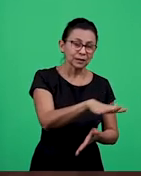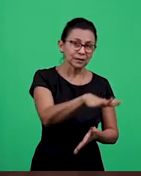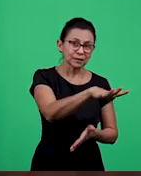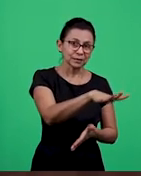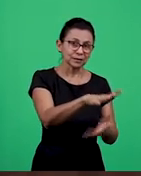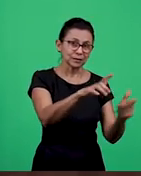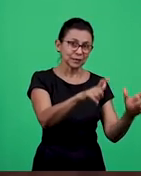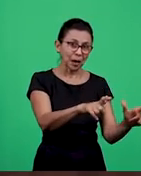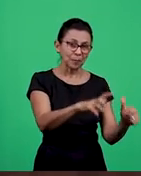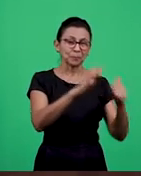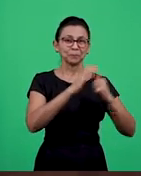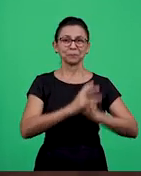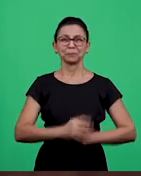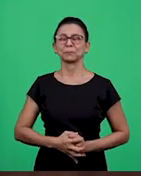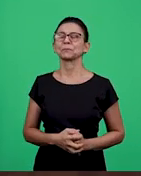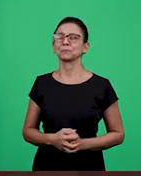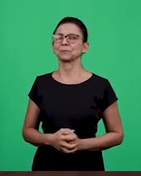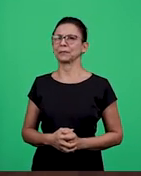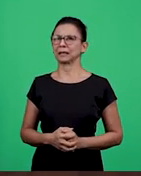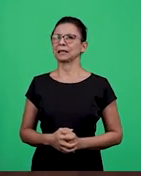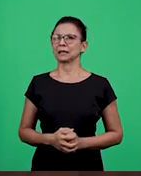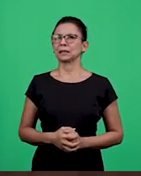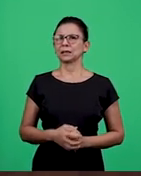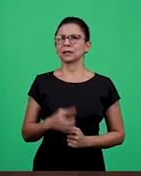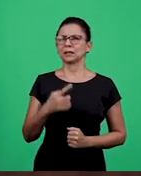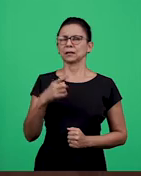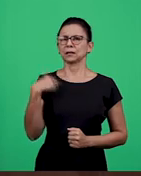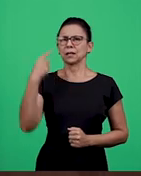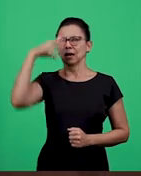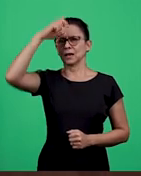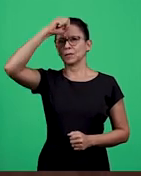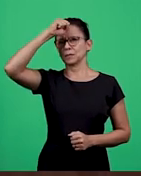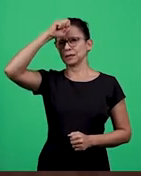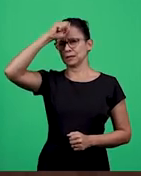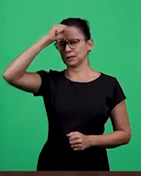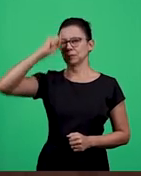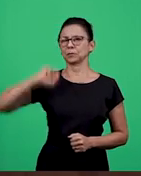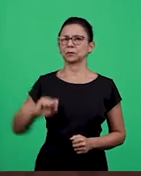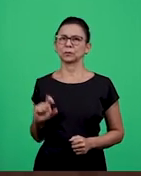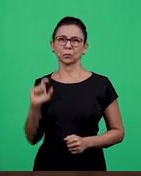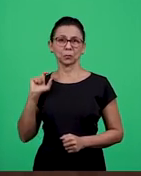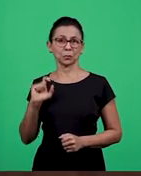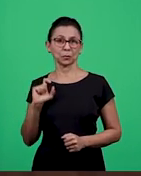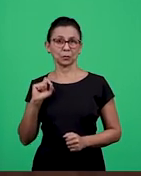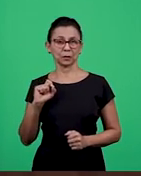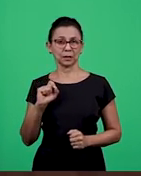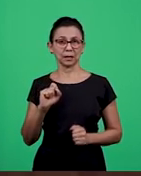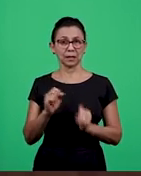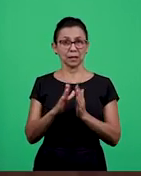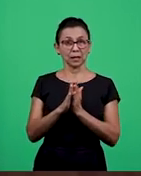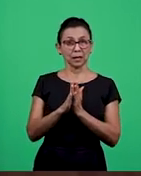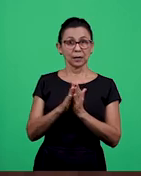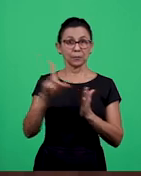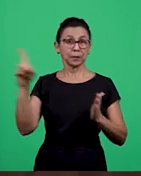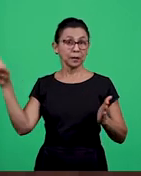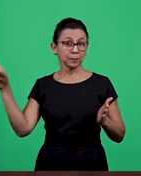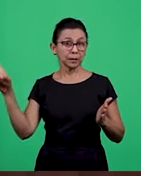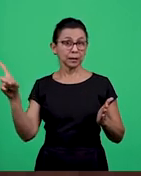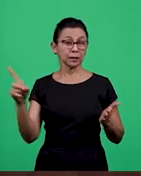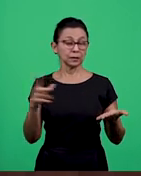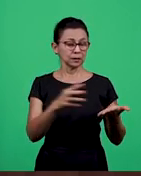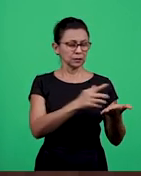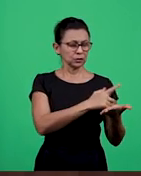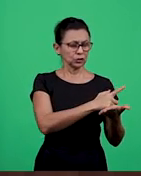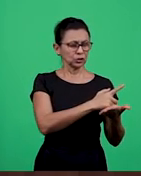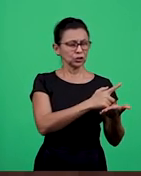13:44. Bom, nós já sabemos que a Bíblia, toda a Bíblia, do Gênesis